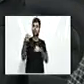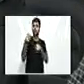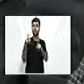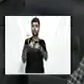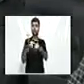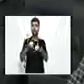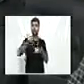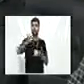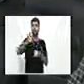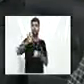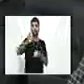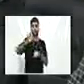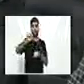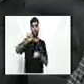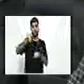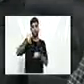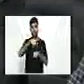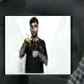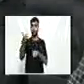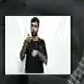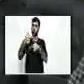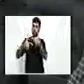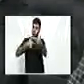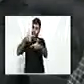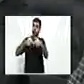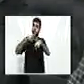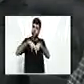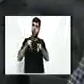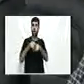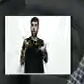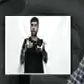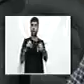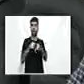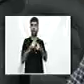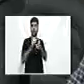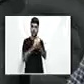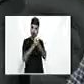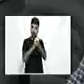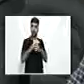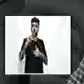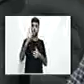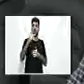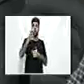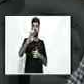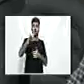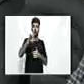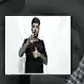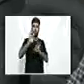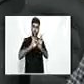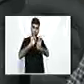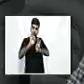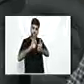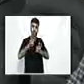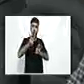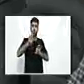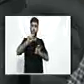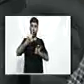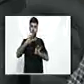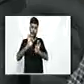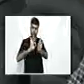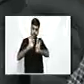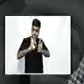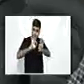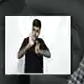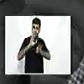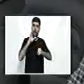tá que realmente empenhou e agora também parabenizar Hélder que fez Todo o w que fez Todo